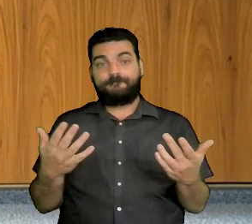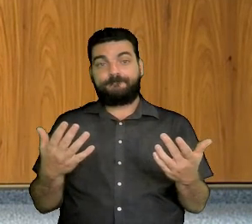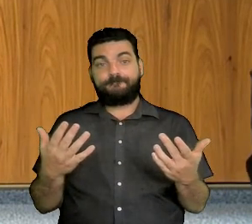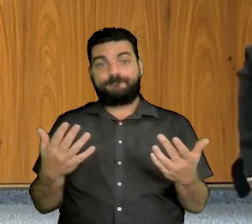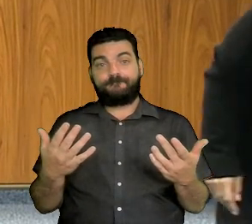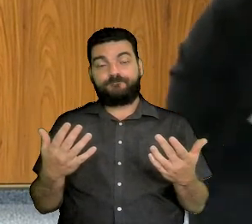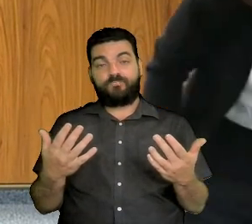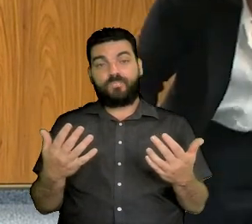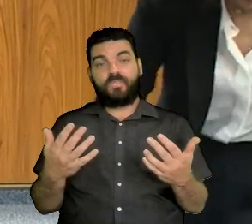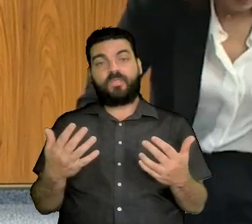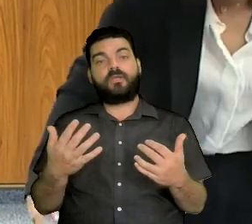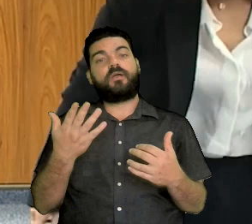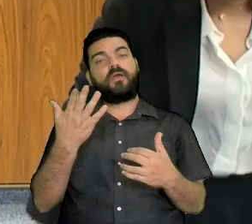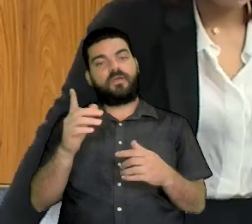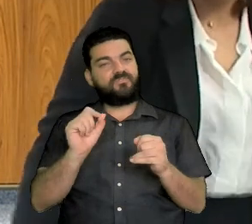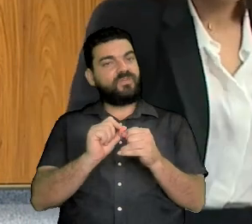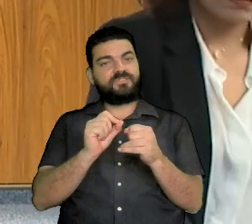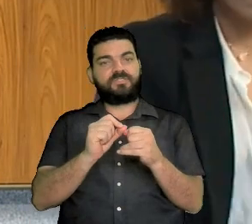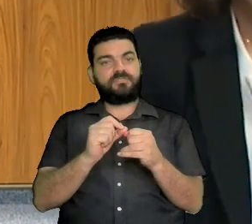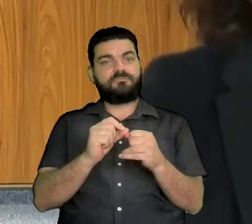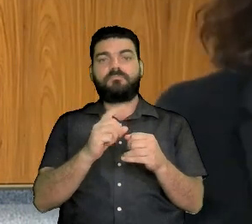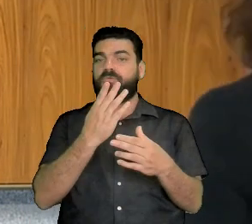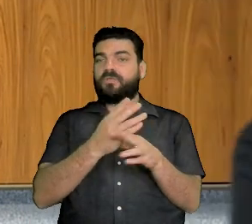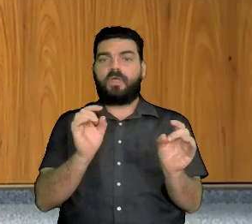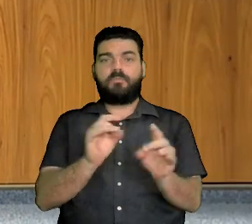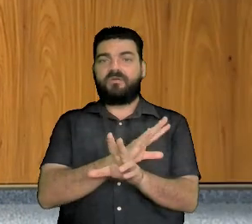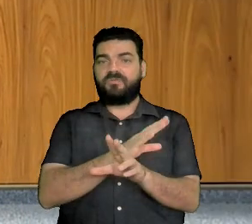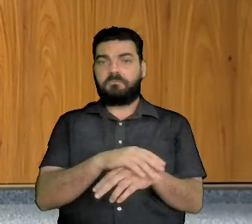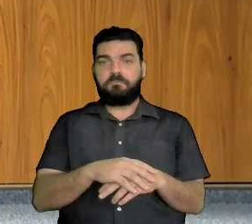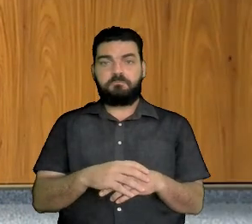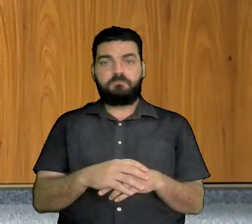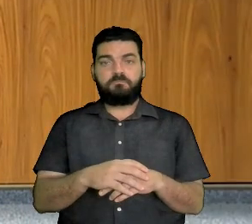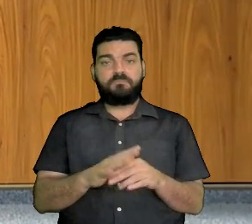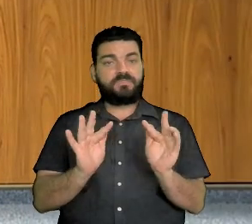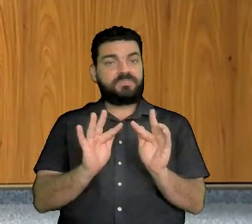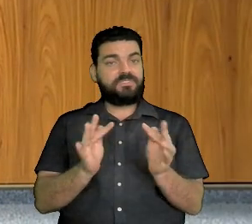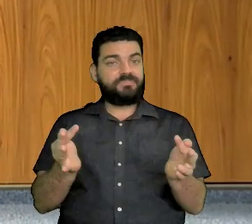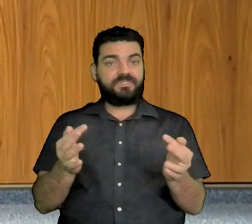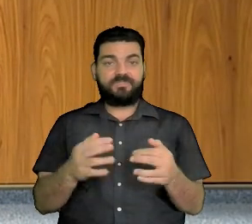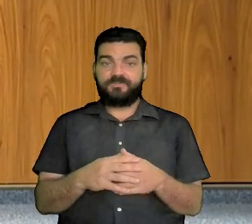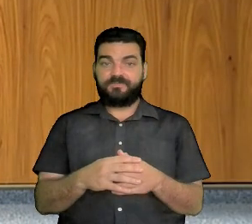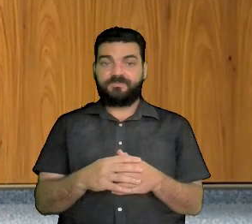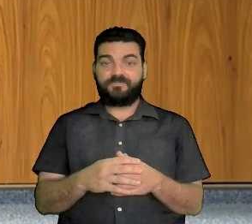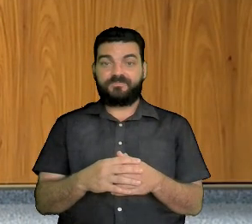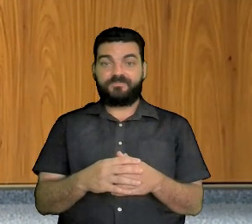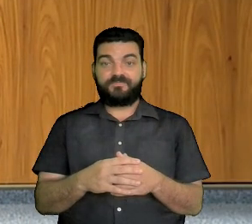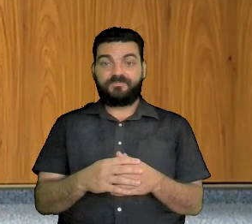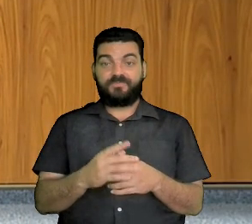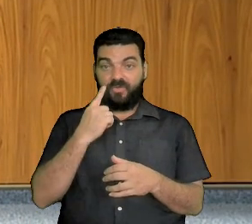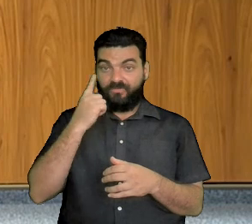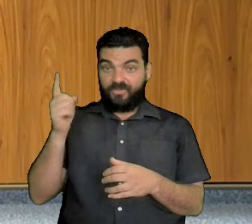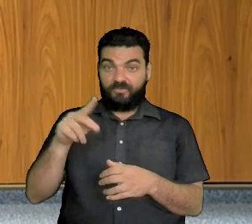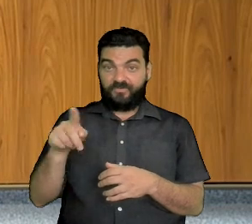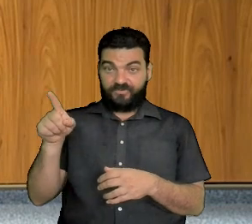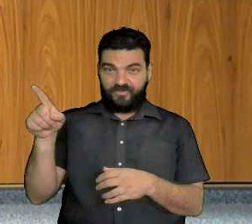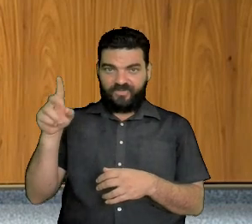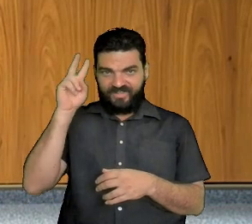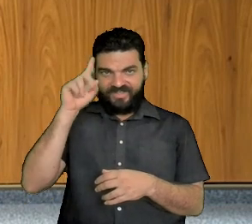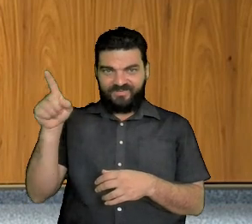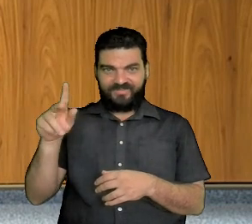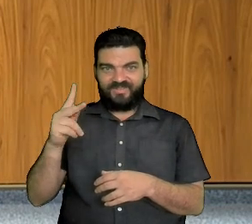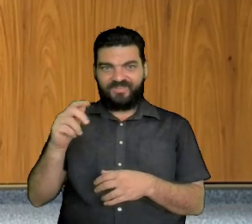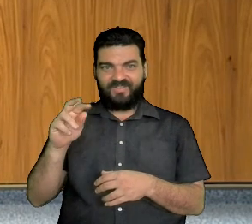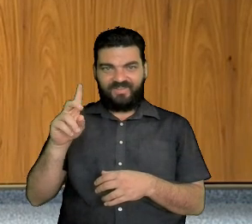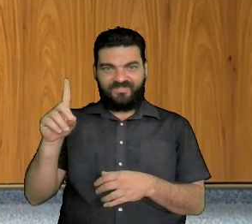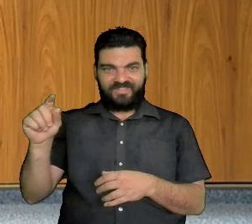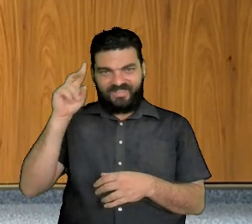verificava a correção do cálculo e, então, a execução se encerrava. Com isso, com uma atitude como essa, eu